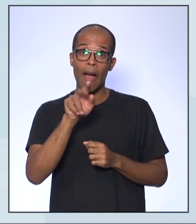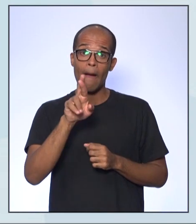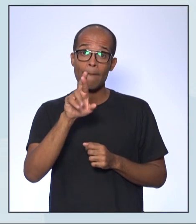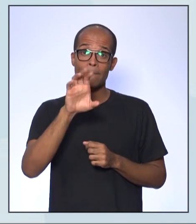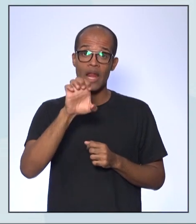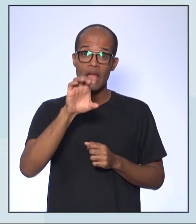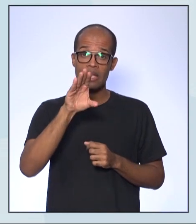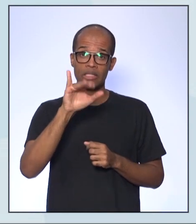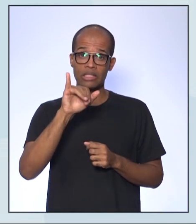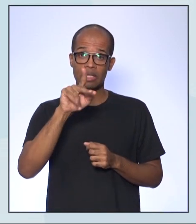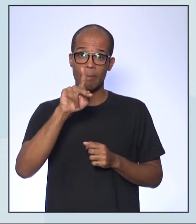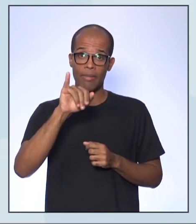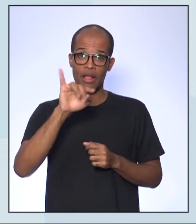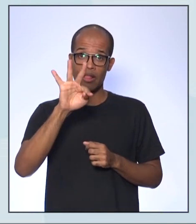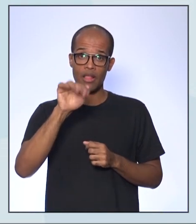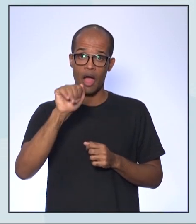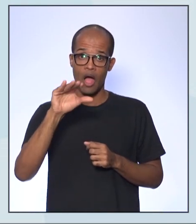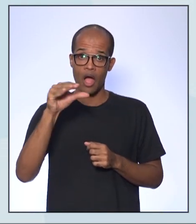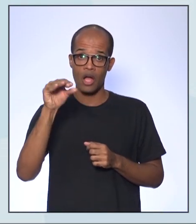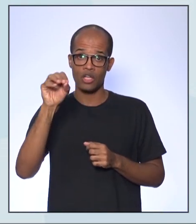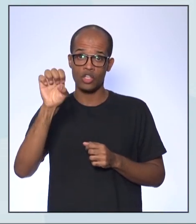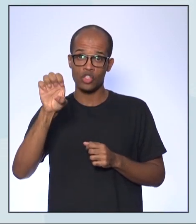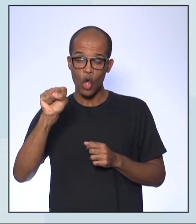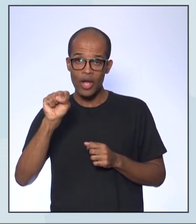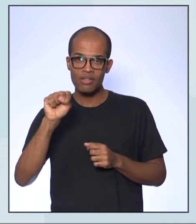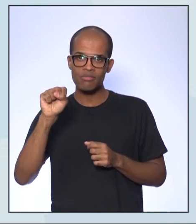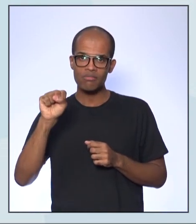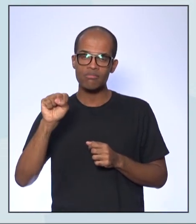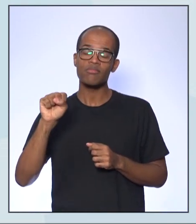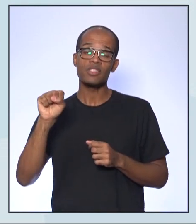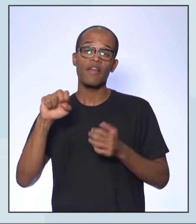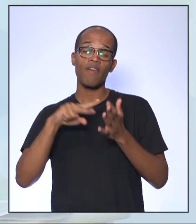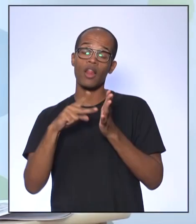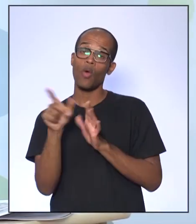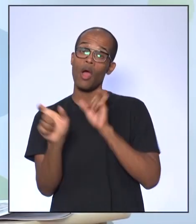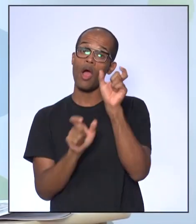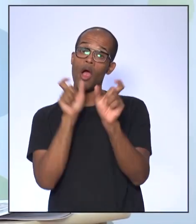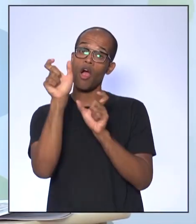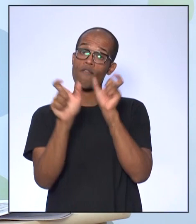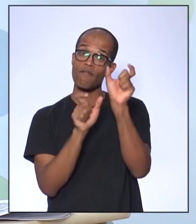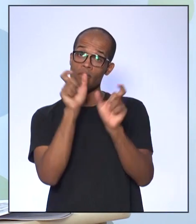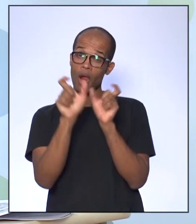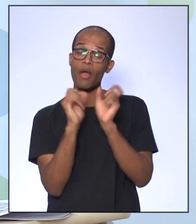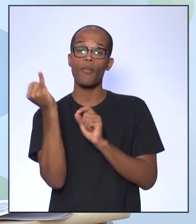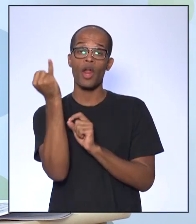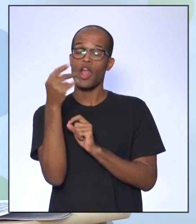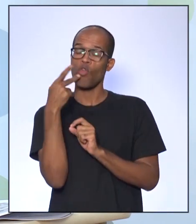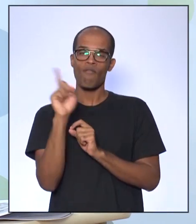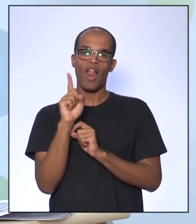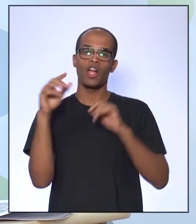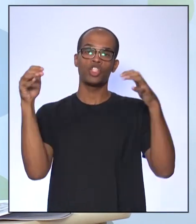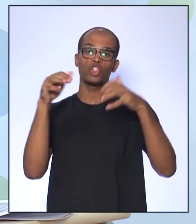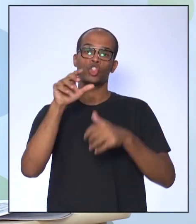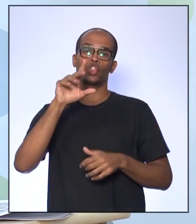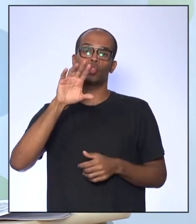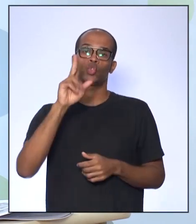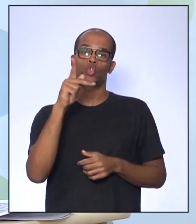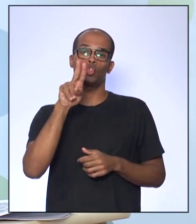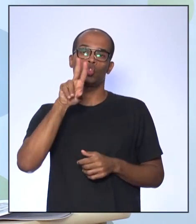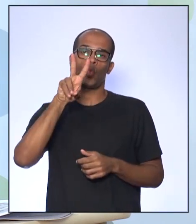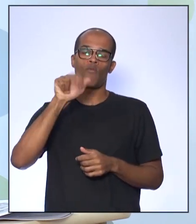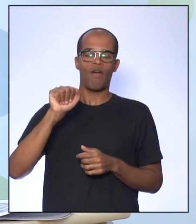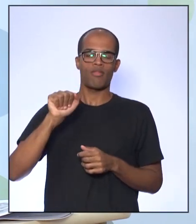precipitações atmosféricas. Então é necessário conhecer bastante vocabulário, né, para você poder entender. Ele não fala chuva, ele fala